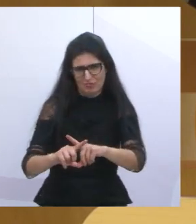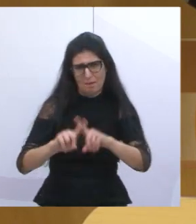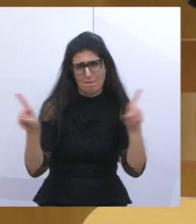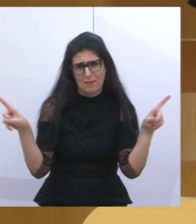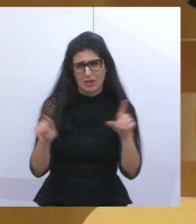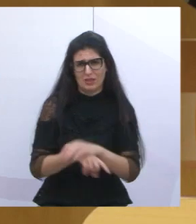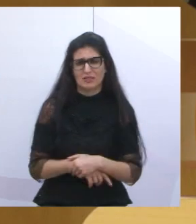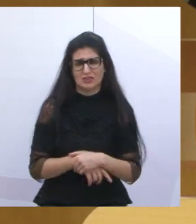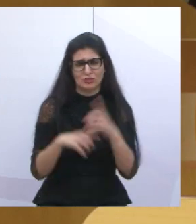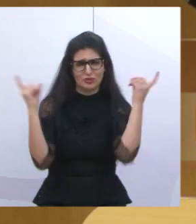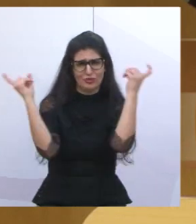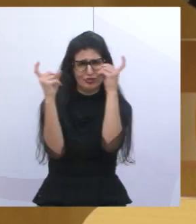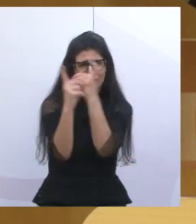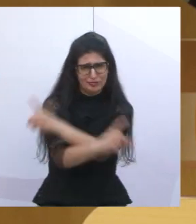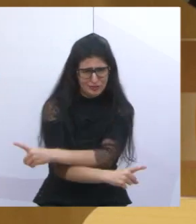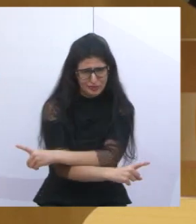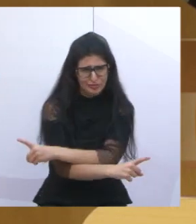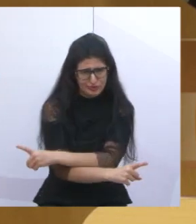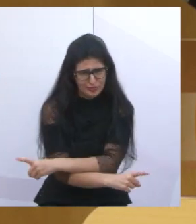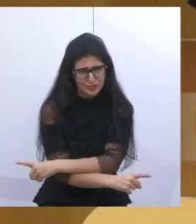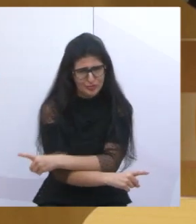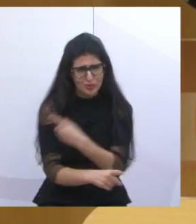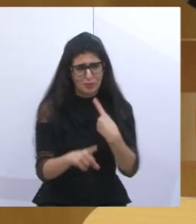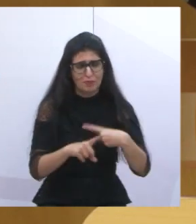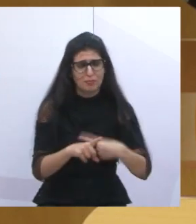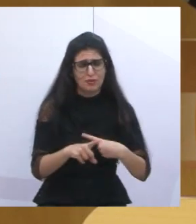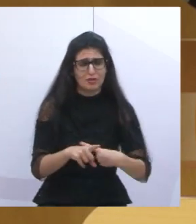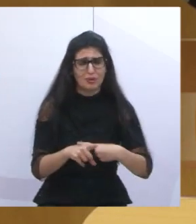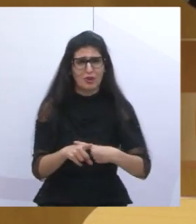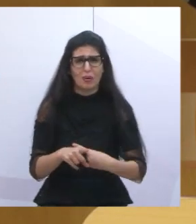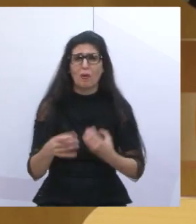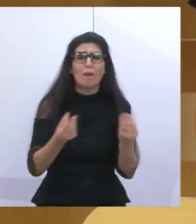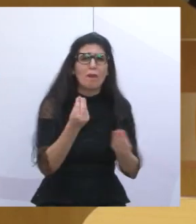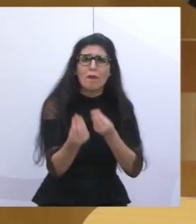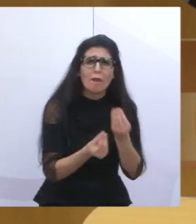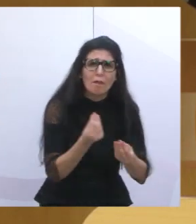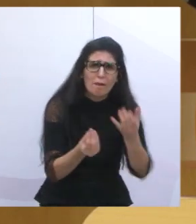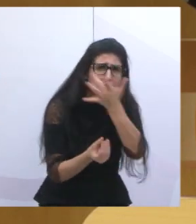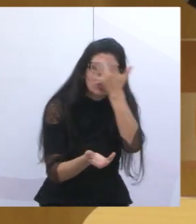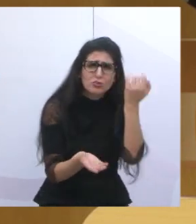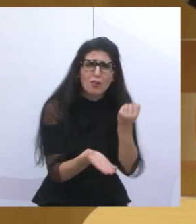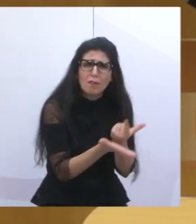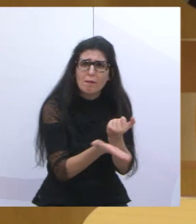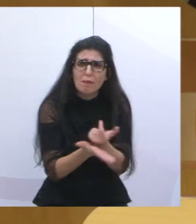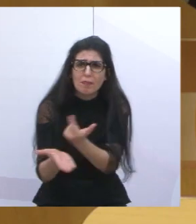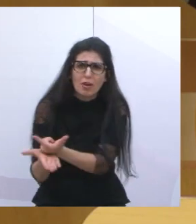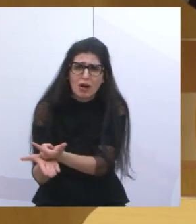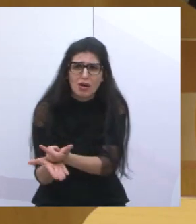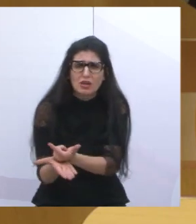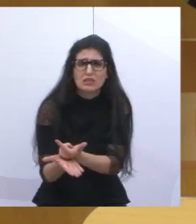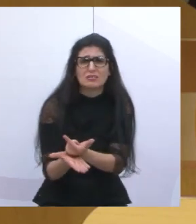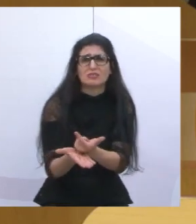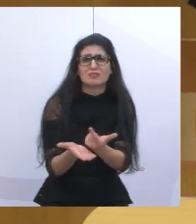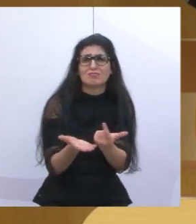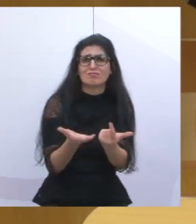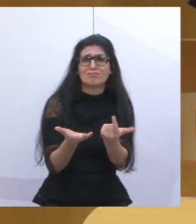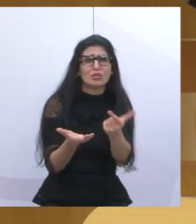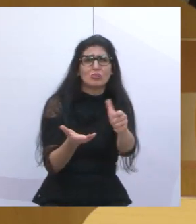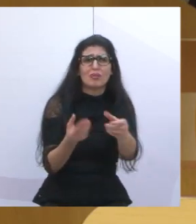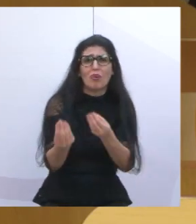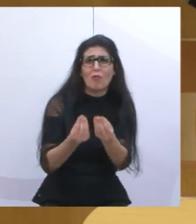a regularização da situação fiscal dos contribuintes, aumentando o número de inadimplentes.